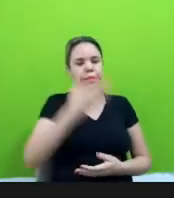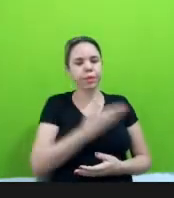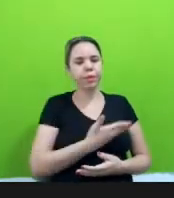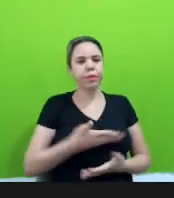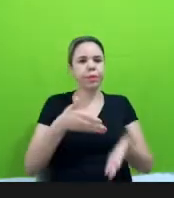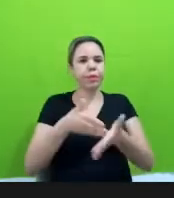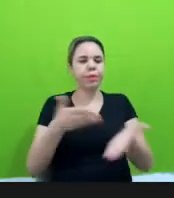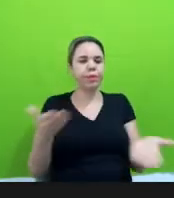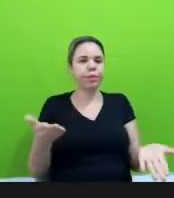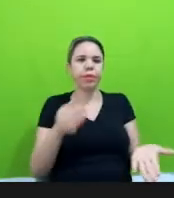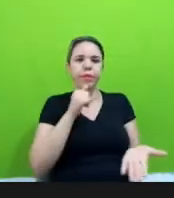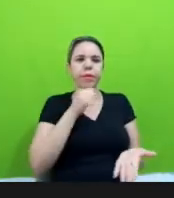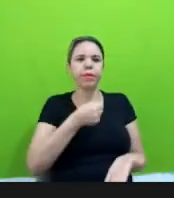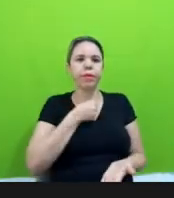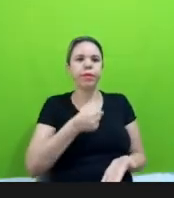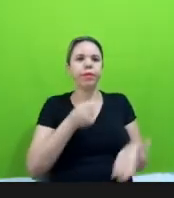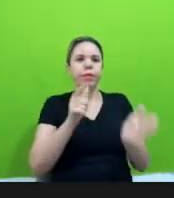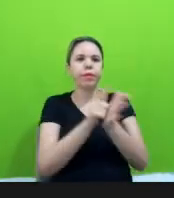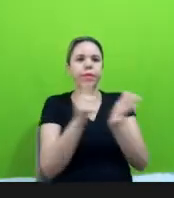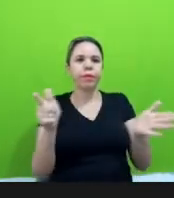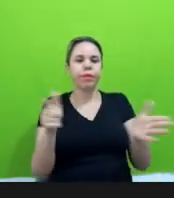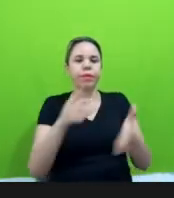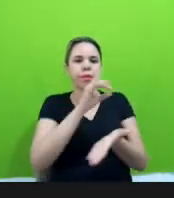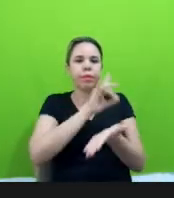a imprensa aí como um inimigo, né,